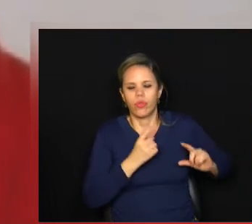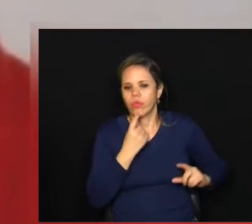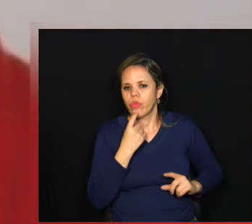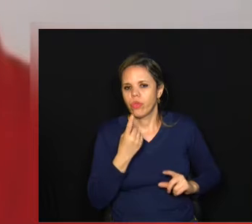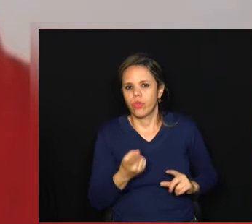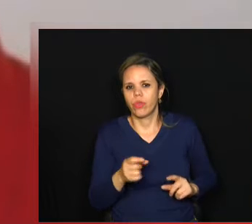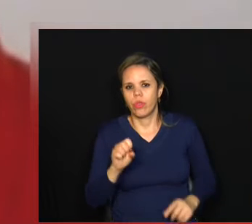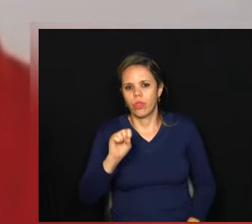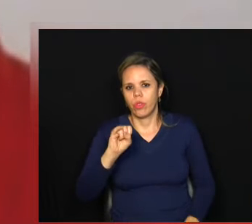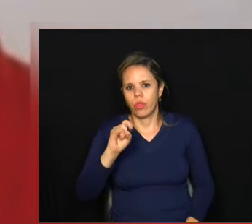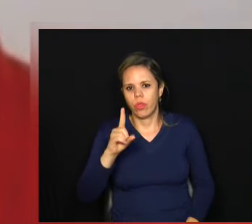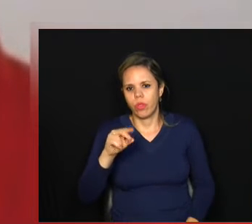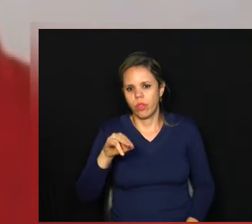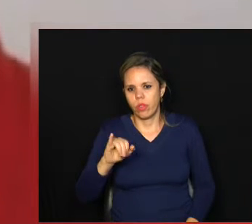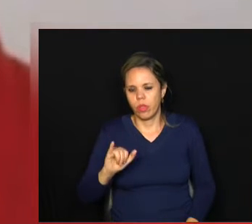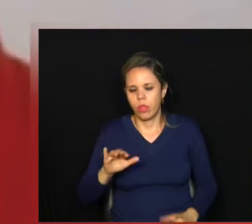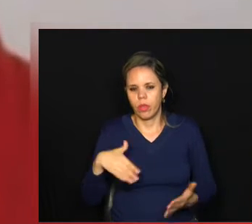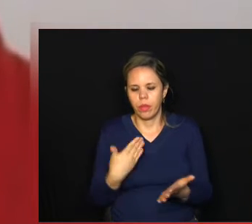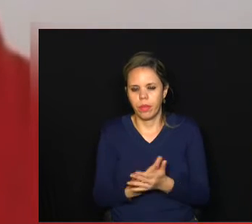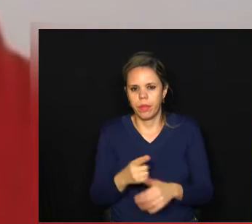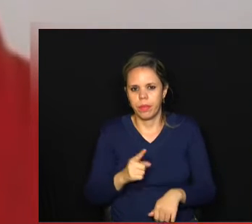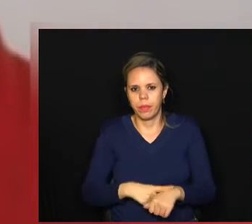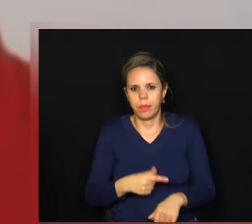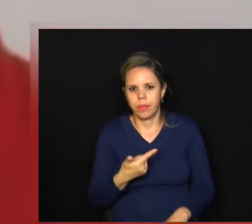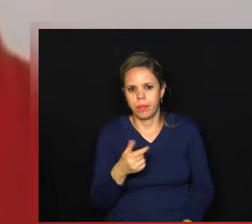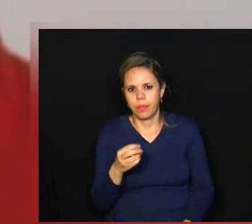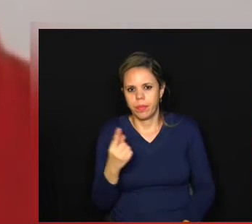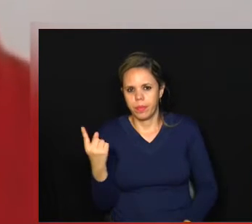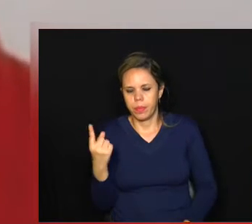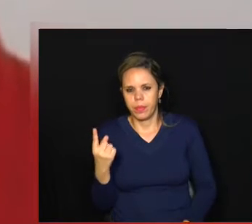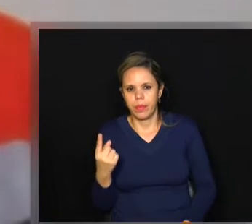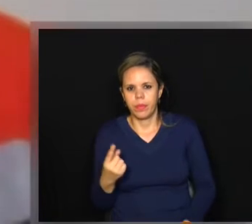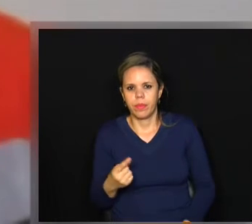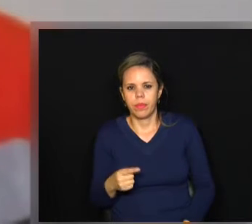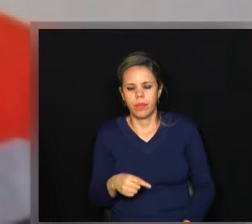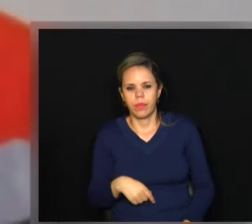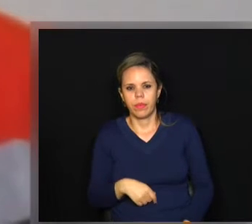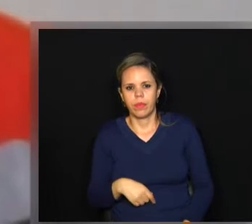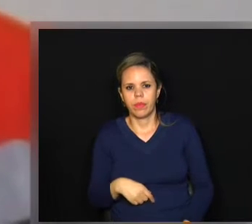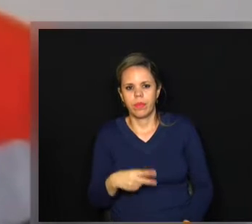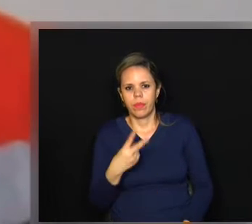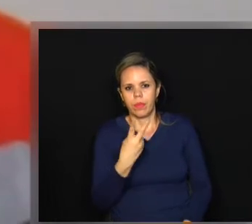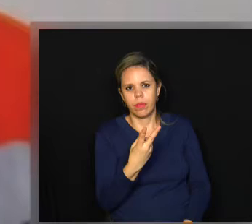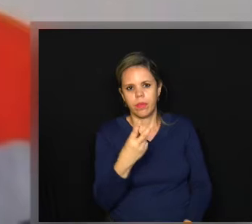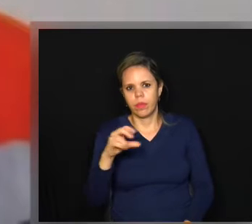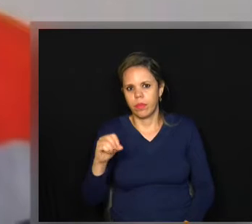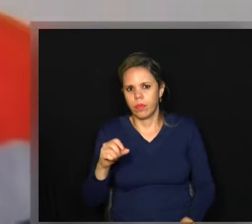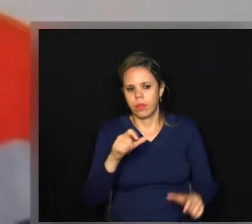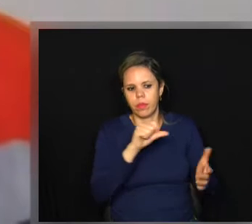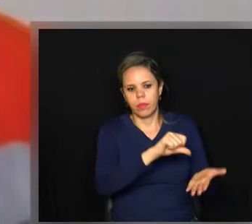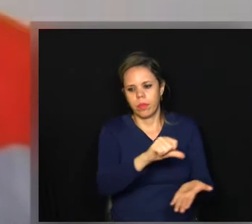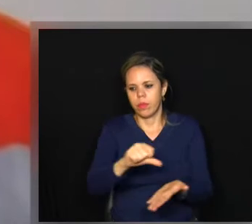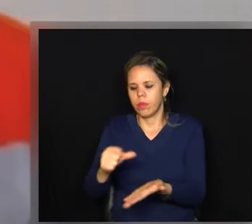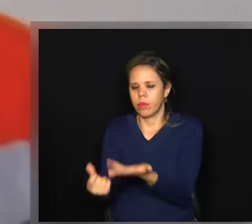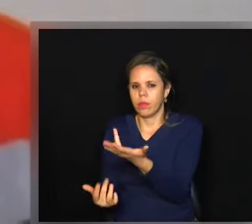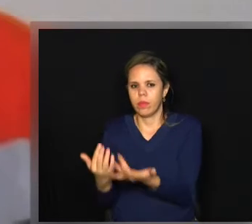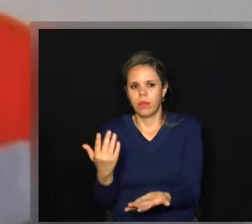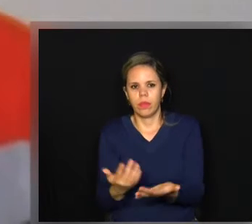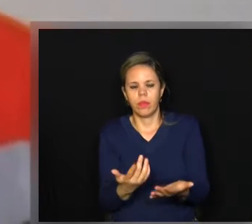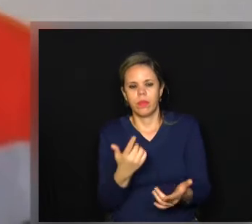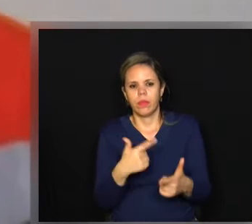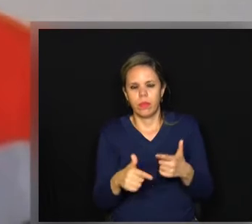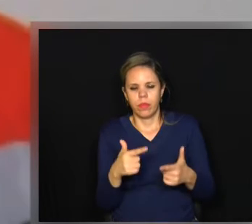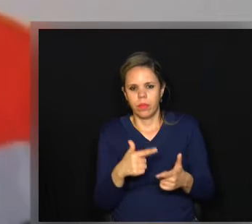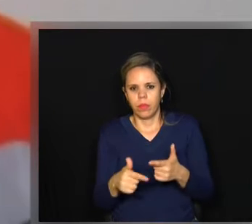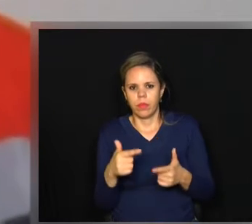Sidney Furtado, até o momento, em 2021, foram apurados 29 focos de incêndio, outro